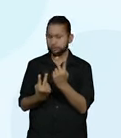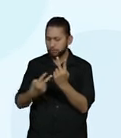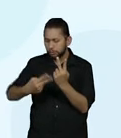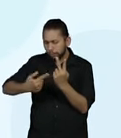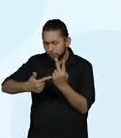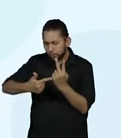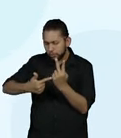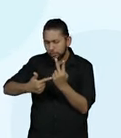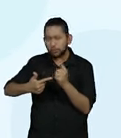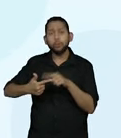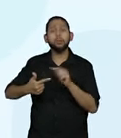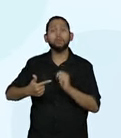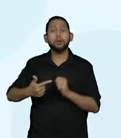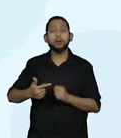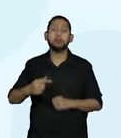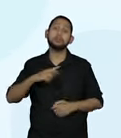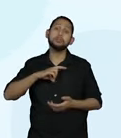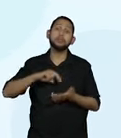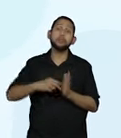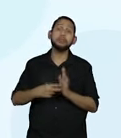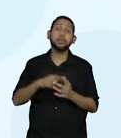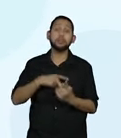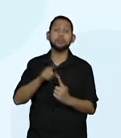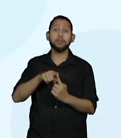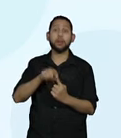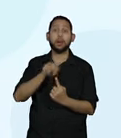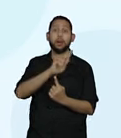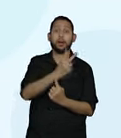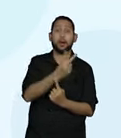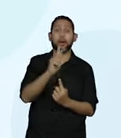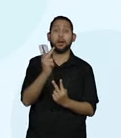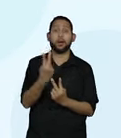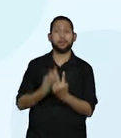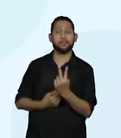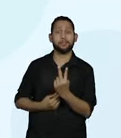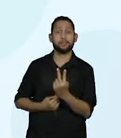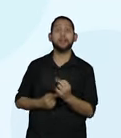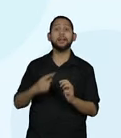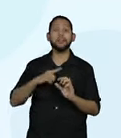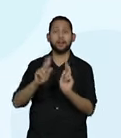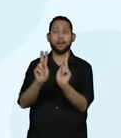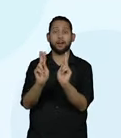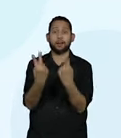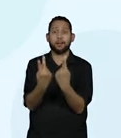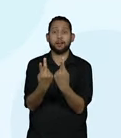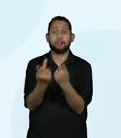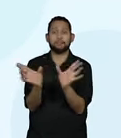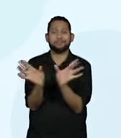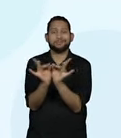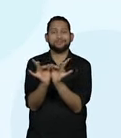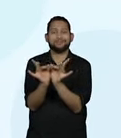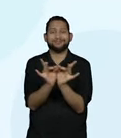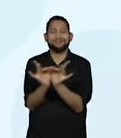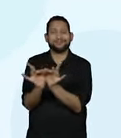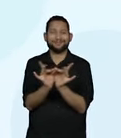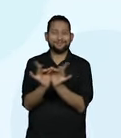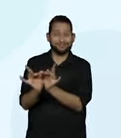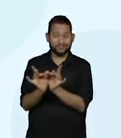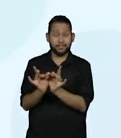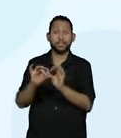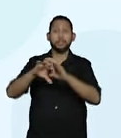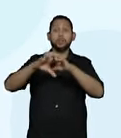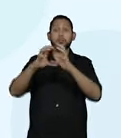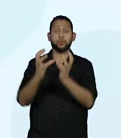que nós estamos falando de 2 átomos de hidrogênio ou uma